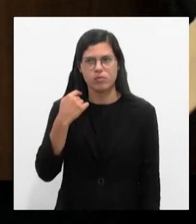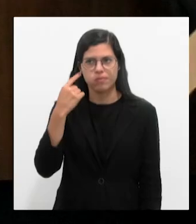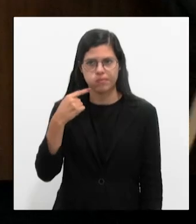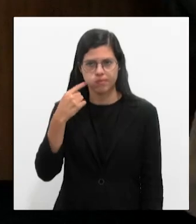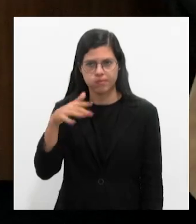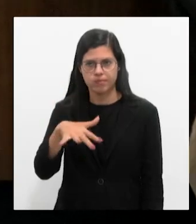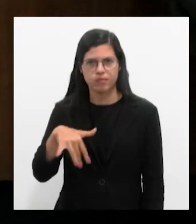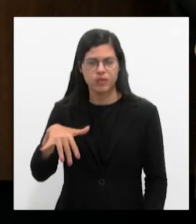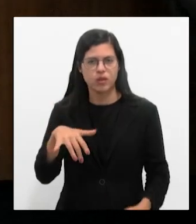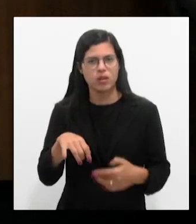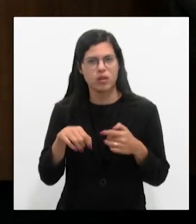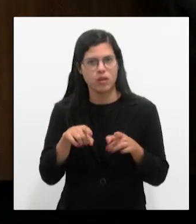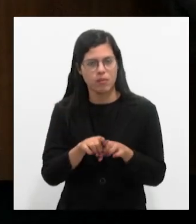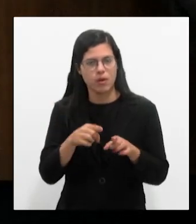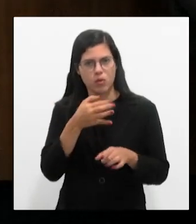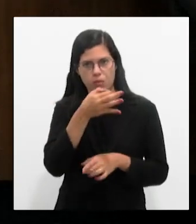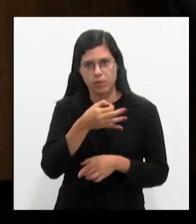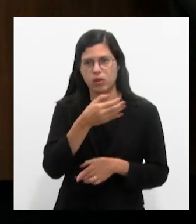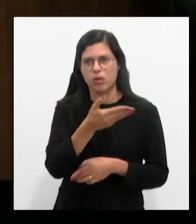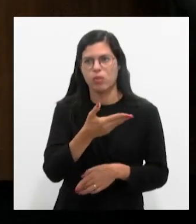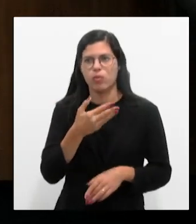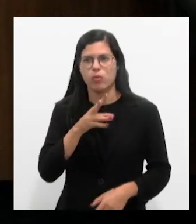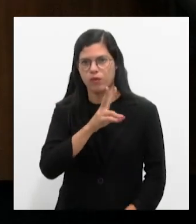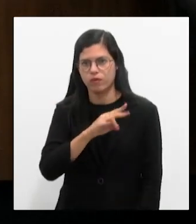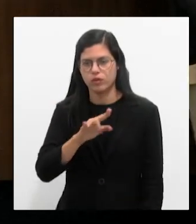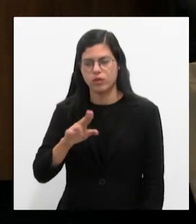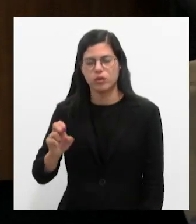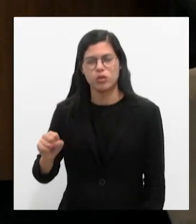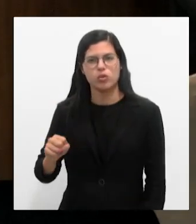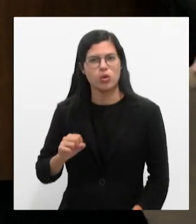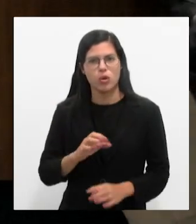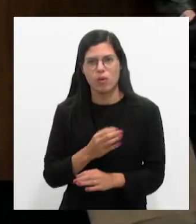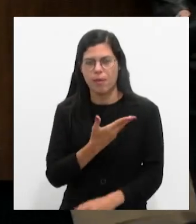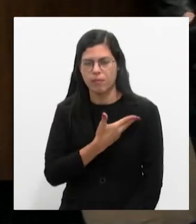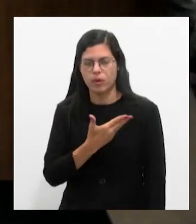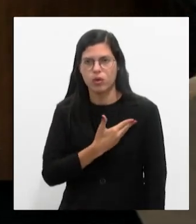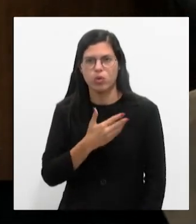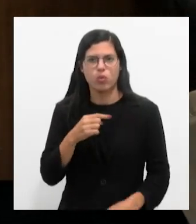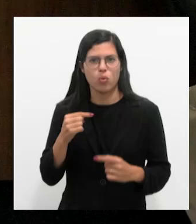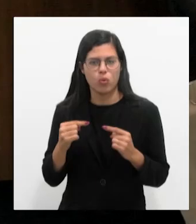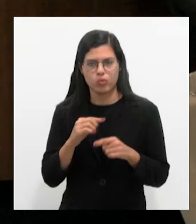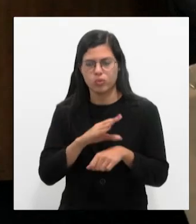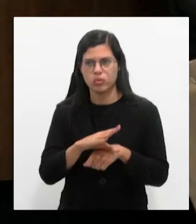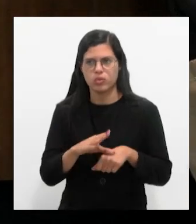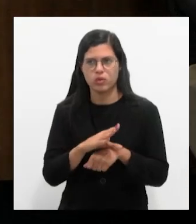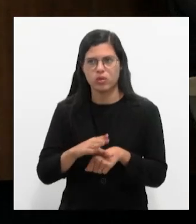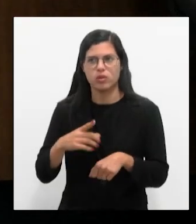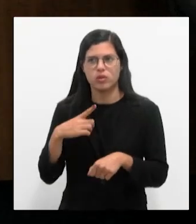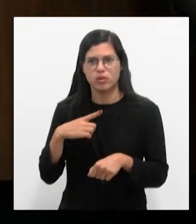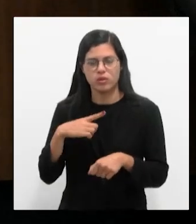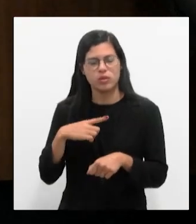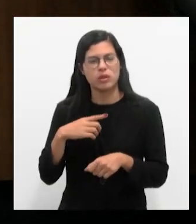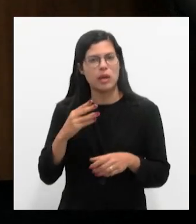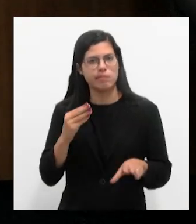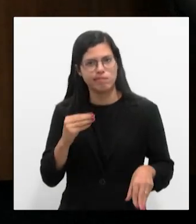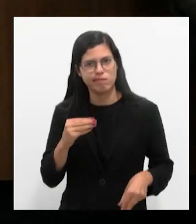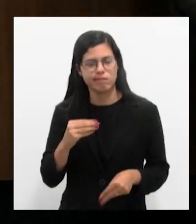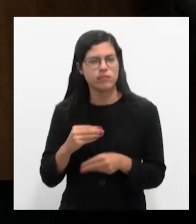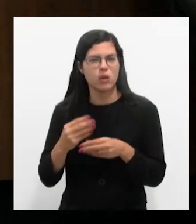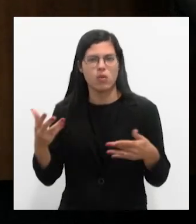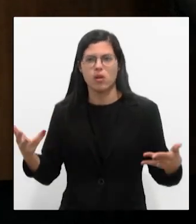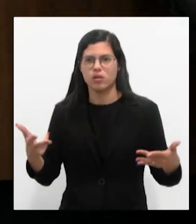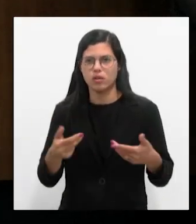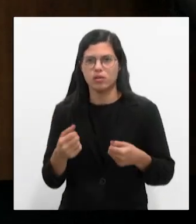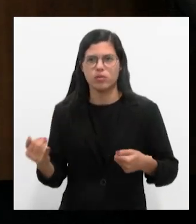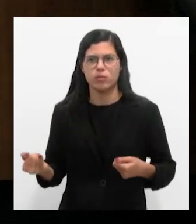que, além de um grande colega, jurista, constitucionalista na CCJ, tem contribuído muito pelo trabalho, pela qualidade e a importância